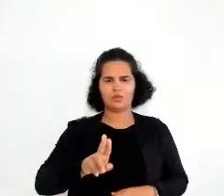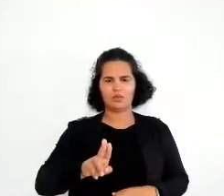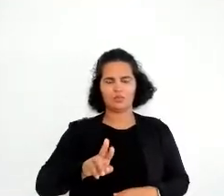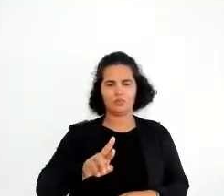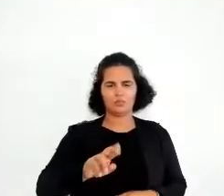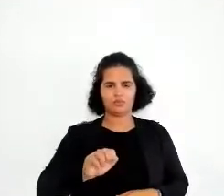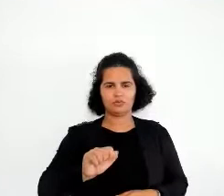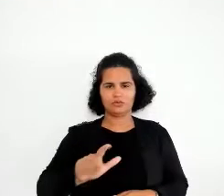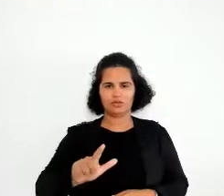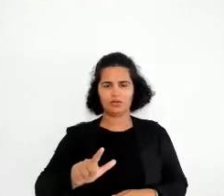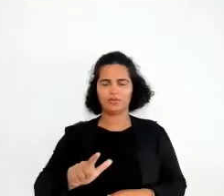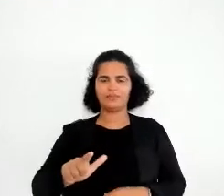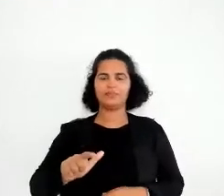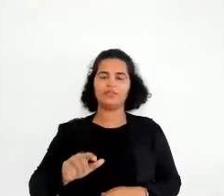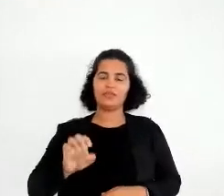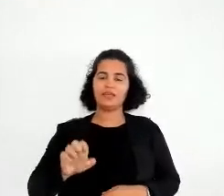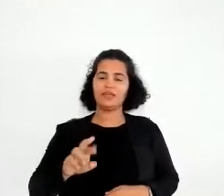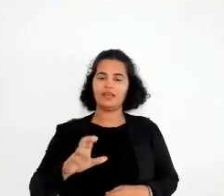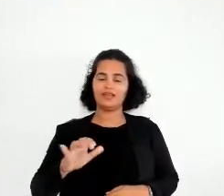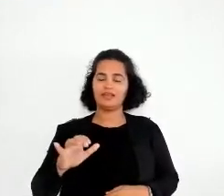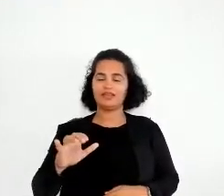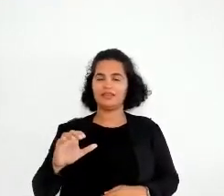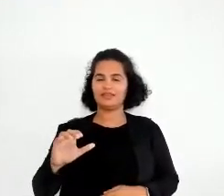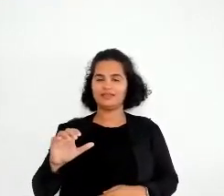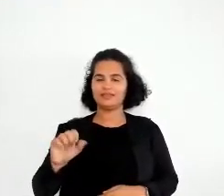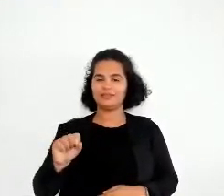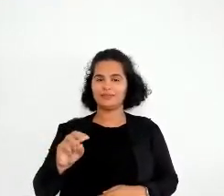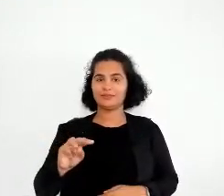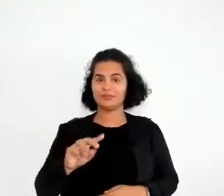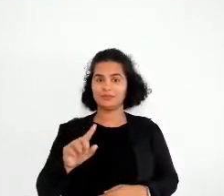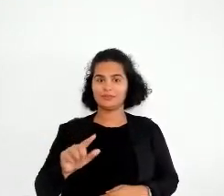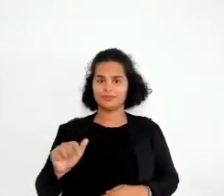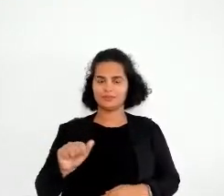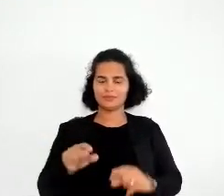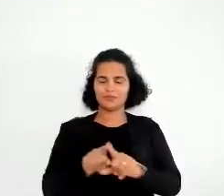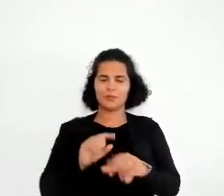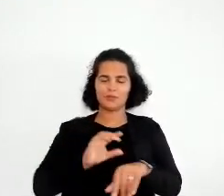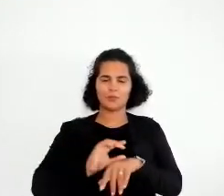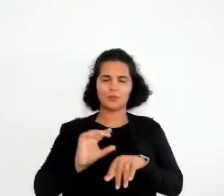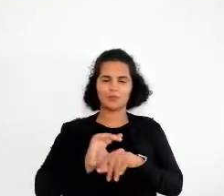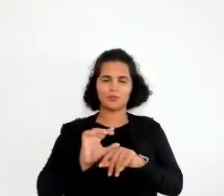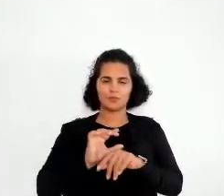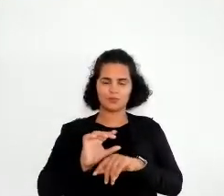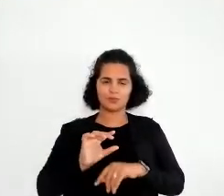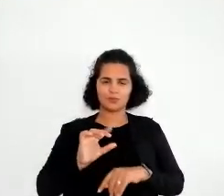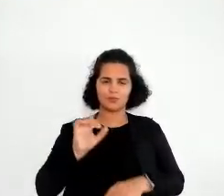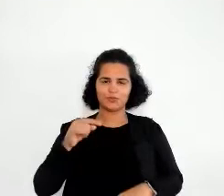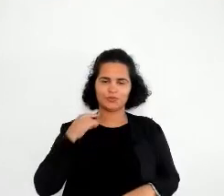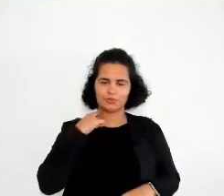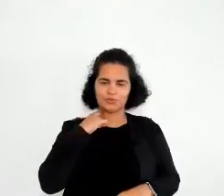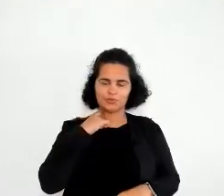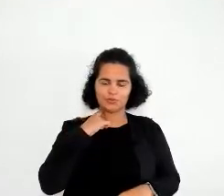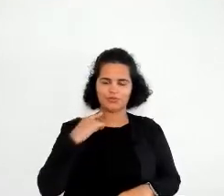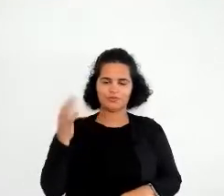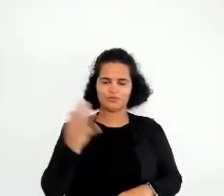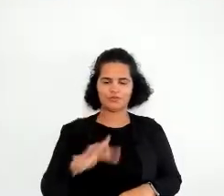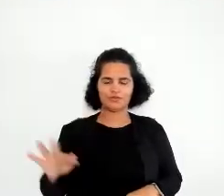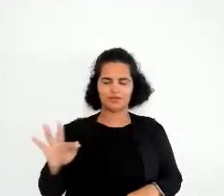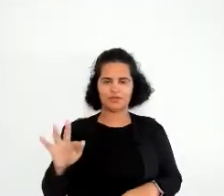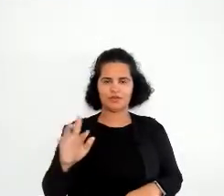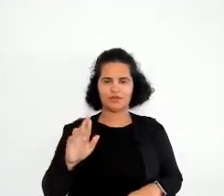César Nicolen Guedes, e o curso de Direito da Universidade Federal do Rio Grande do